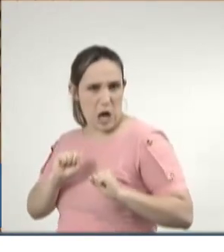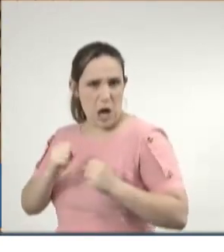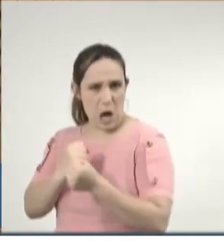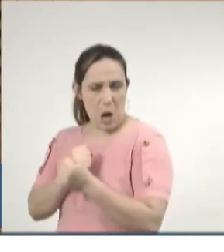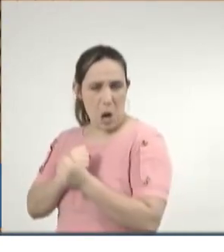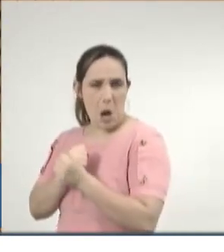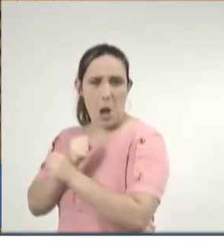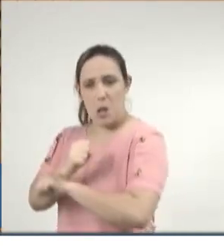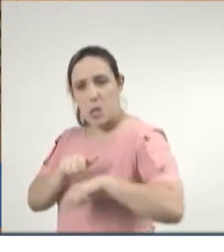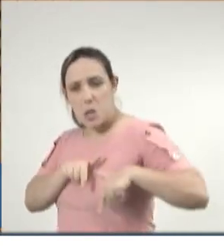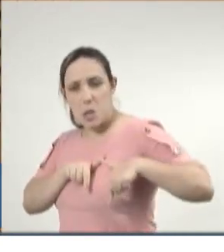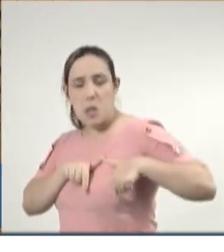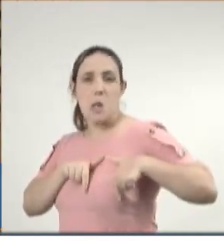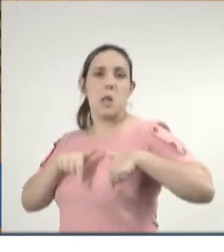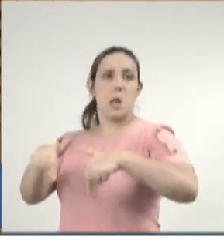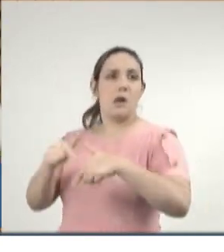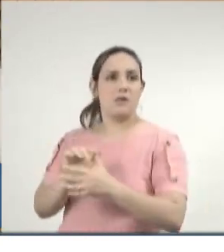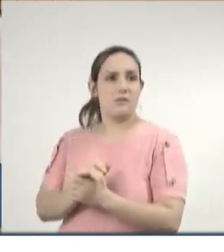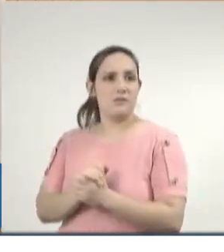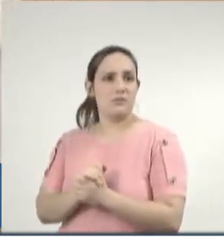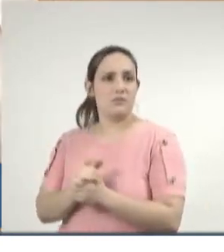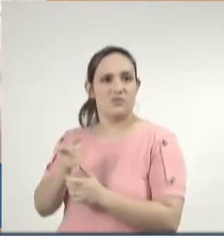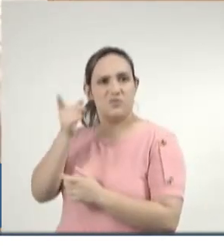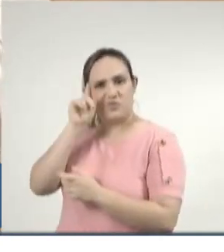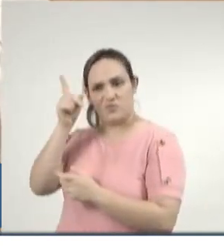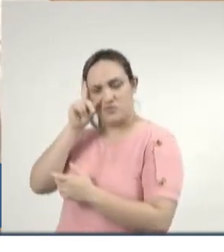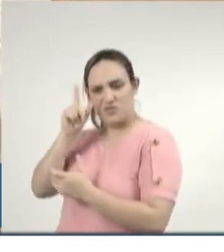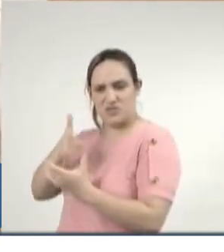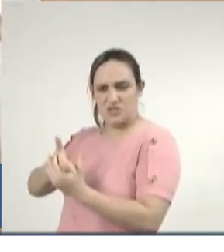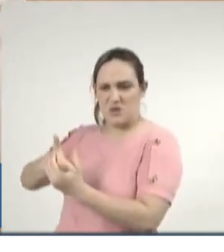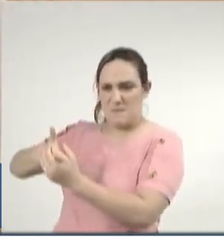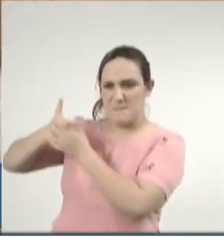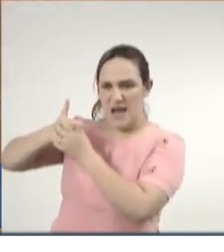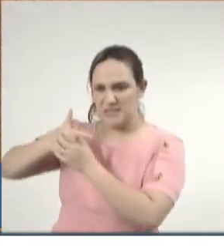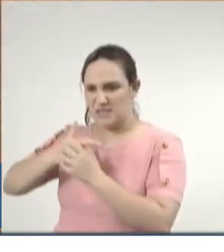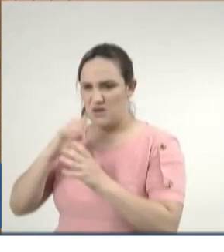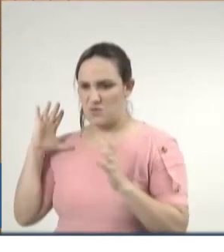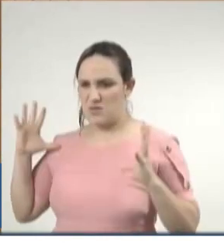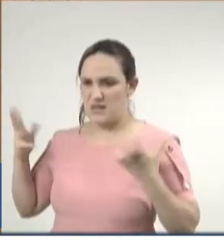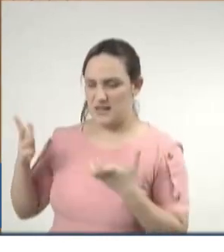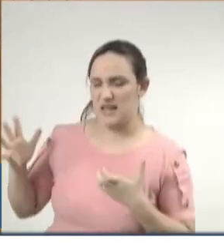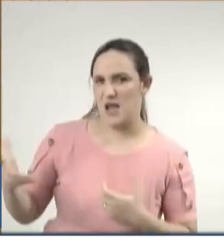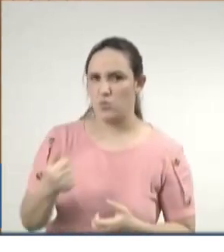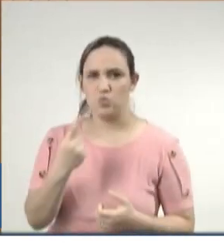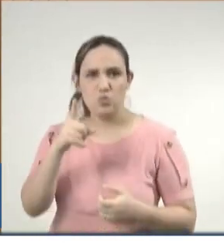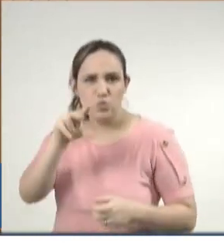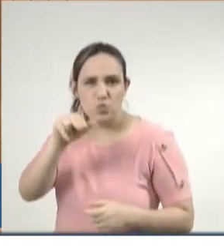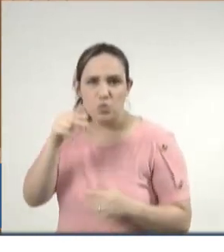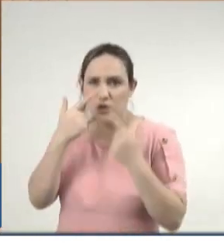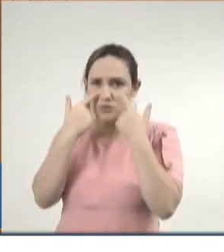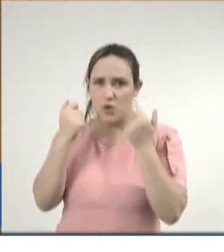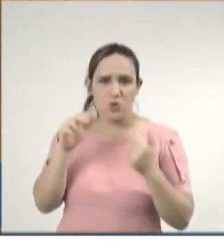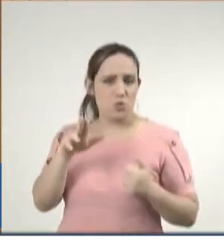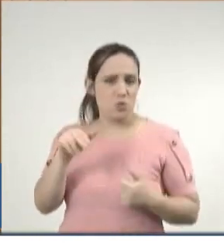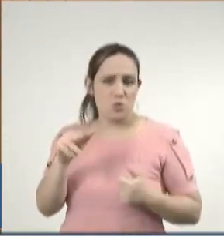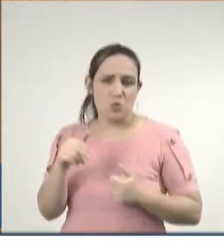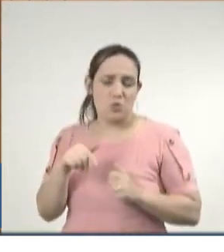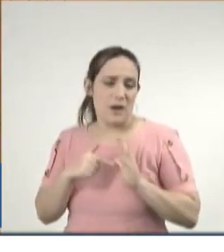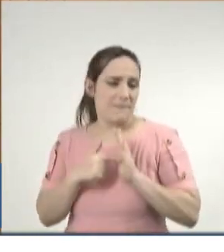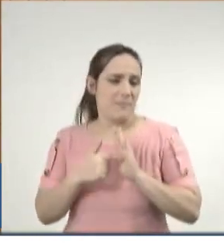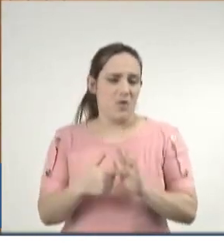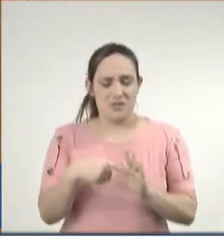guerreiro, batalhador, sai e mata um leão, nunca chora, não demonstra fraqueza. Ele nunca chega em